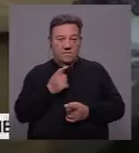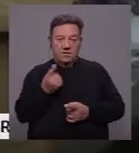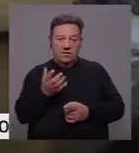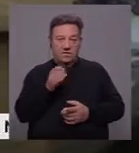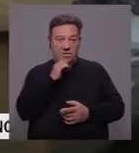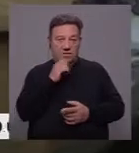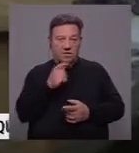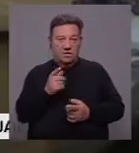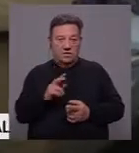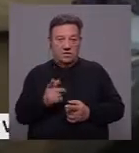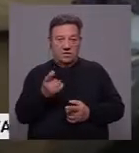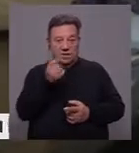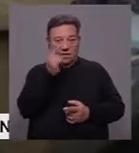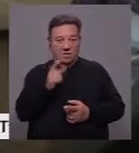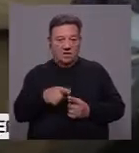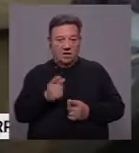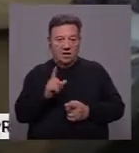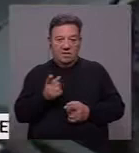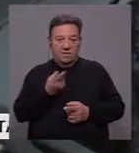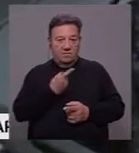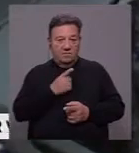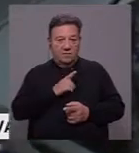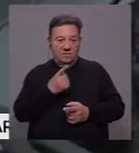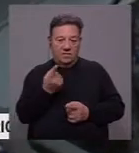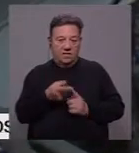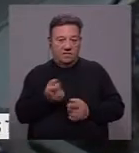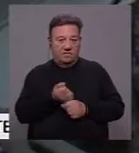para o sincero lápis. Era o próprio dedo que já riscava.